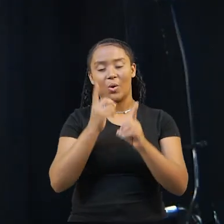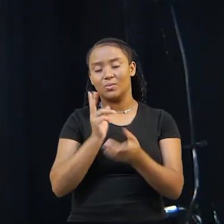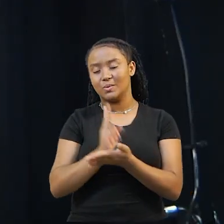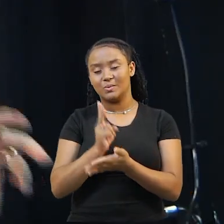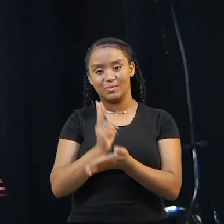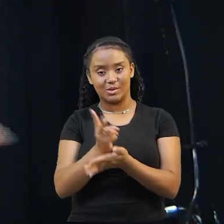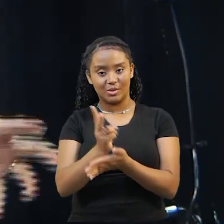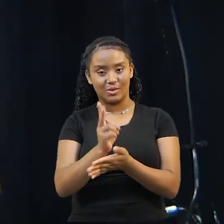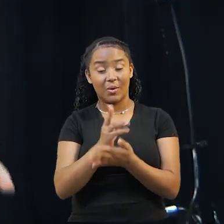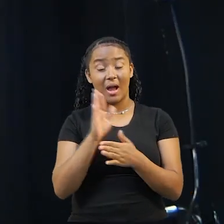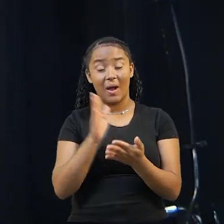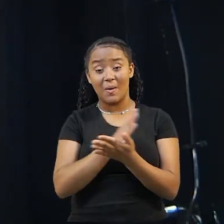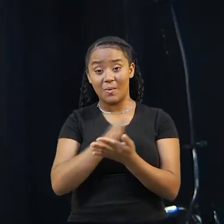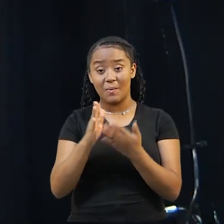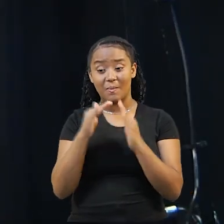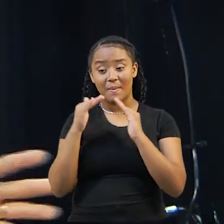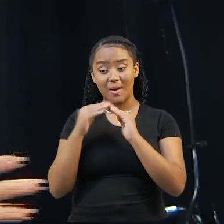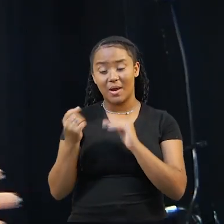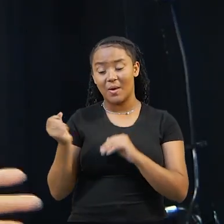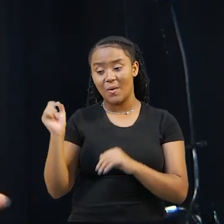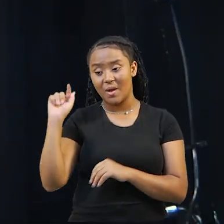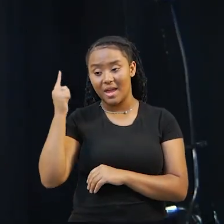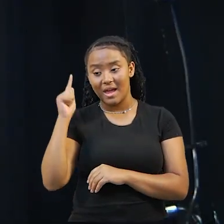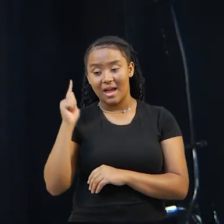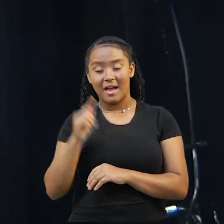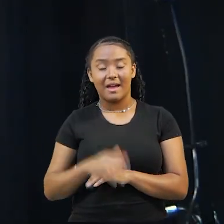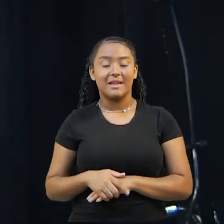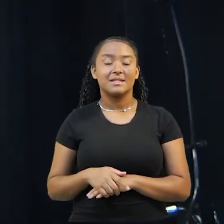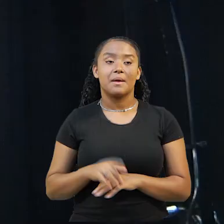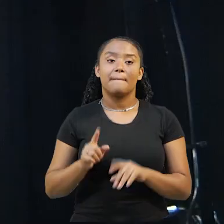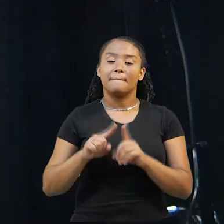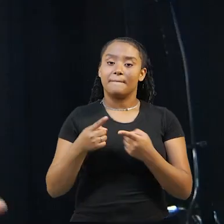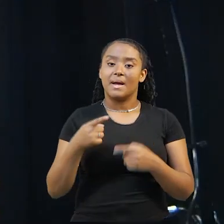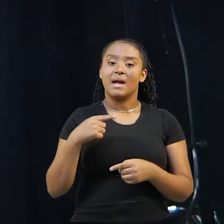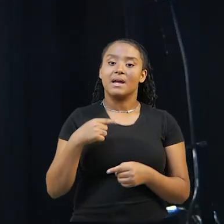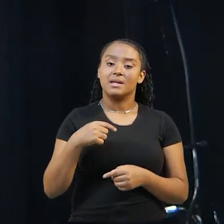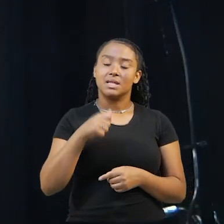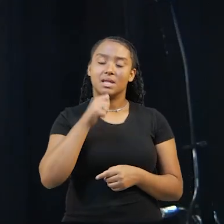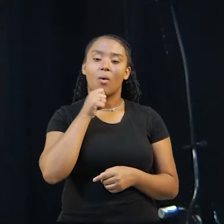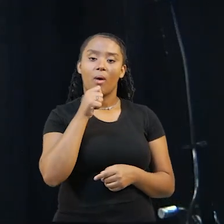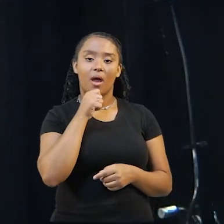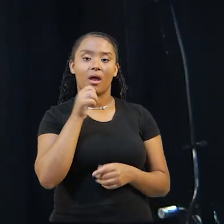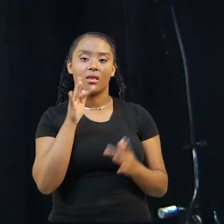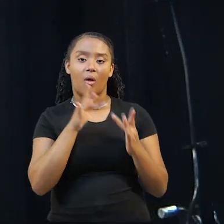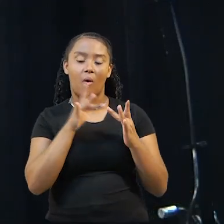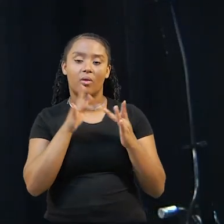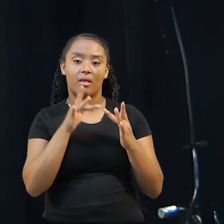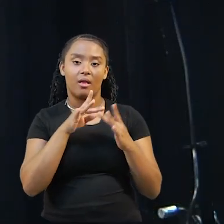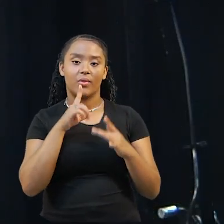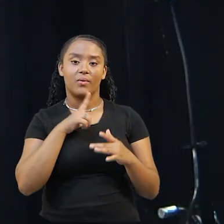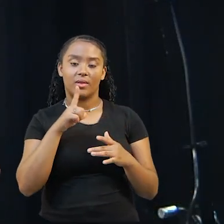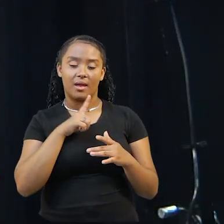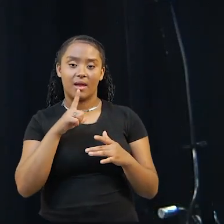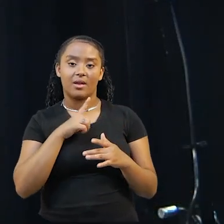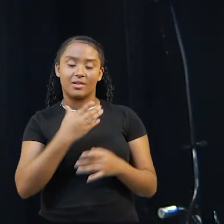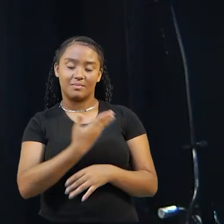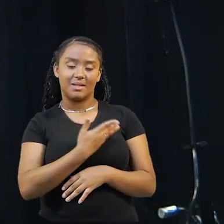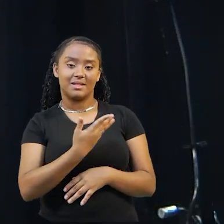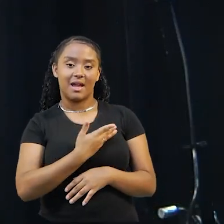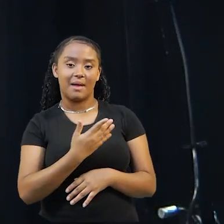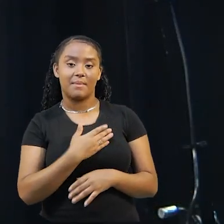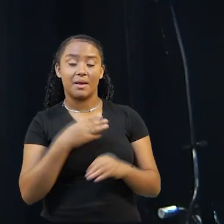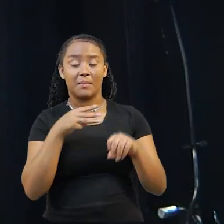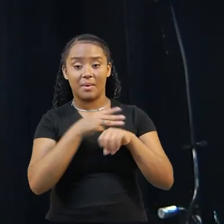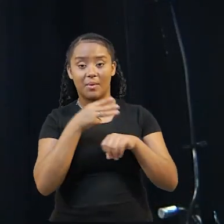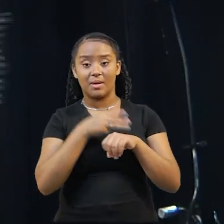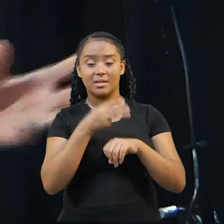Belo Horizonte, a gente acaba se encontrando com mais frequência, mas eu ainda tenho contato com elas pelo WhatsApp, a gente se manda mensagem,